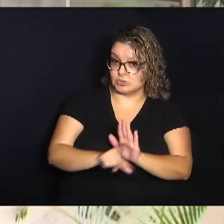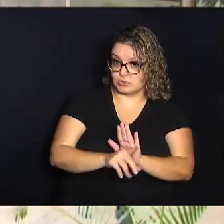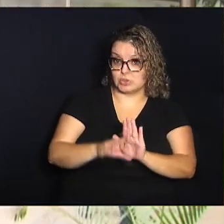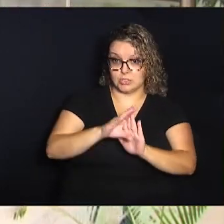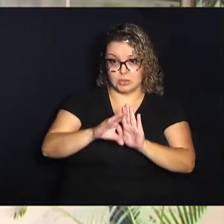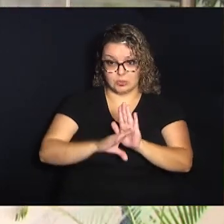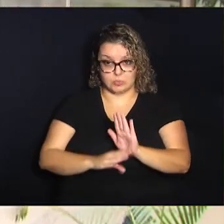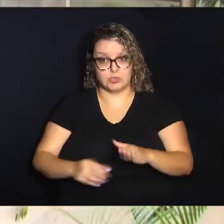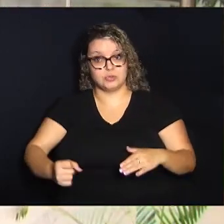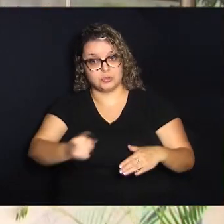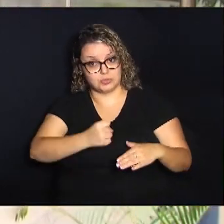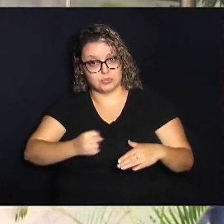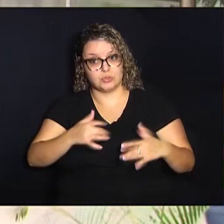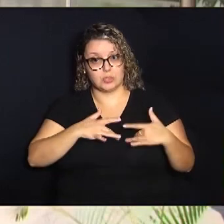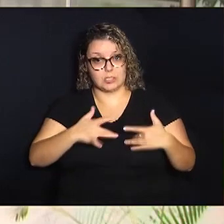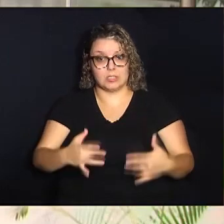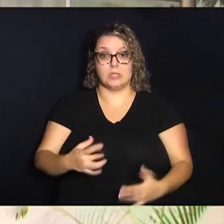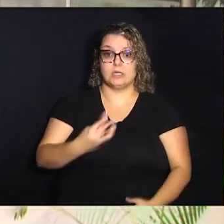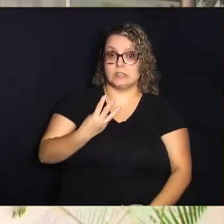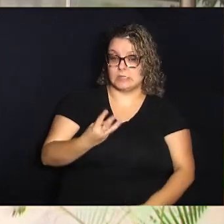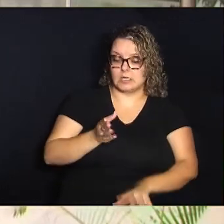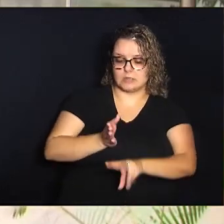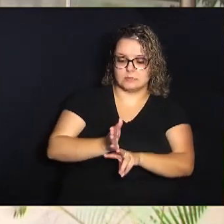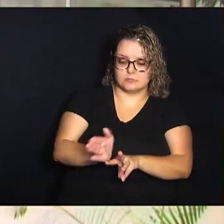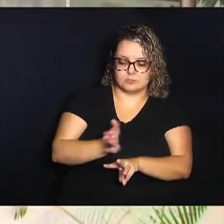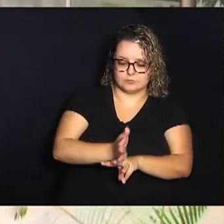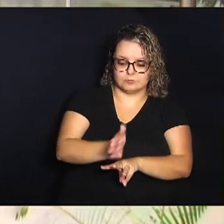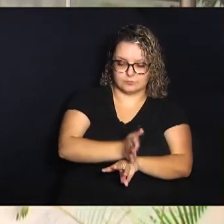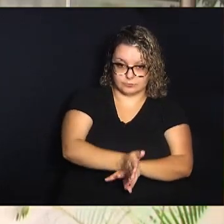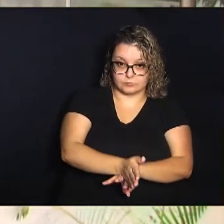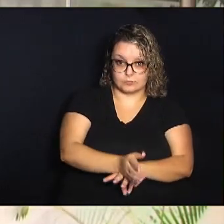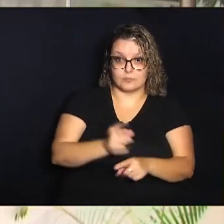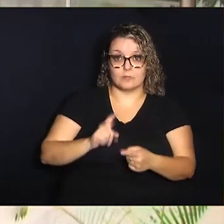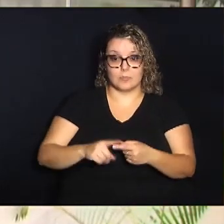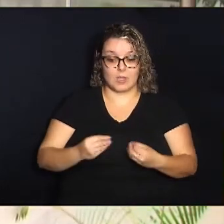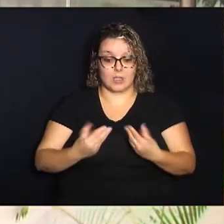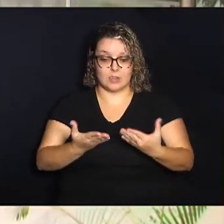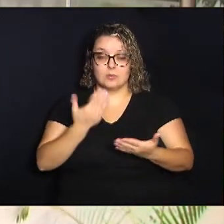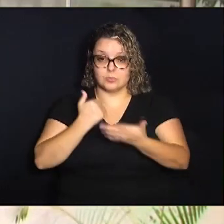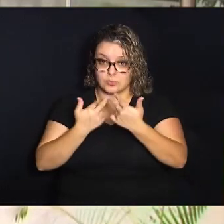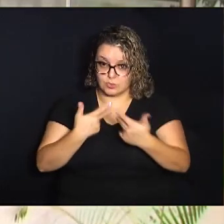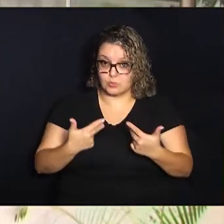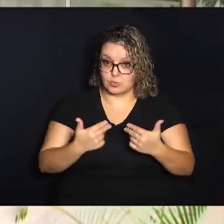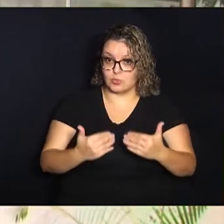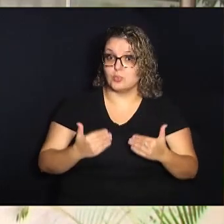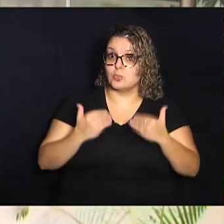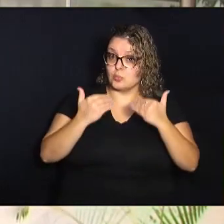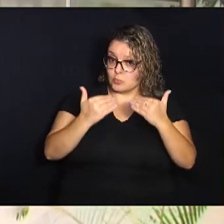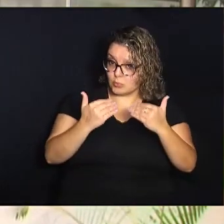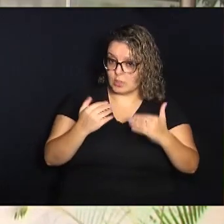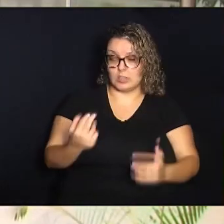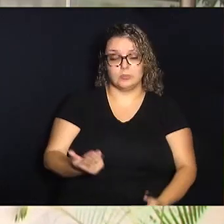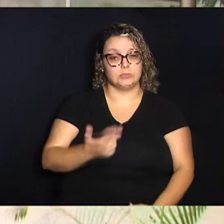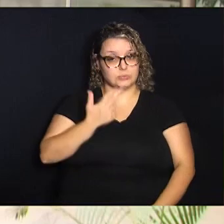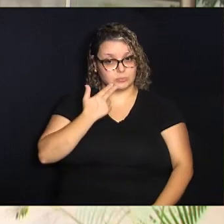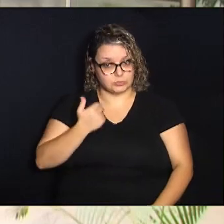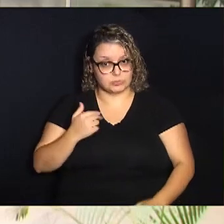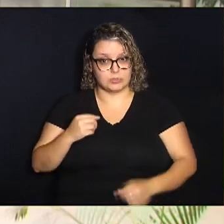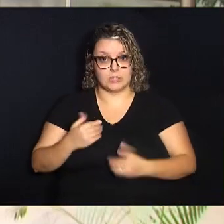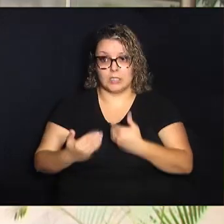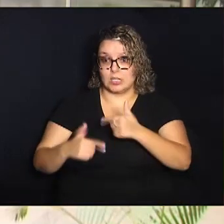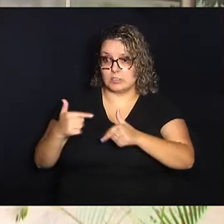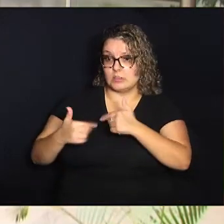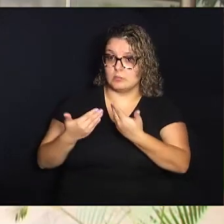cozinhas solidárias terá 3 eixos fundamentais: a entrega de comida com alto valor nutricional, a geração de emprego e